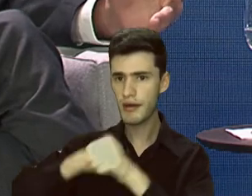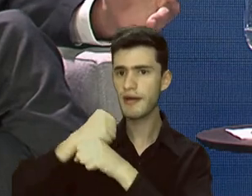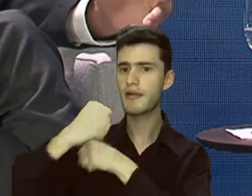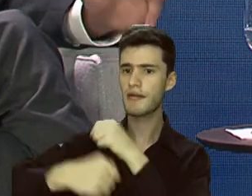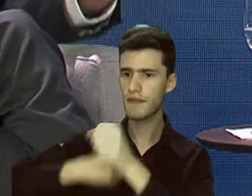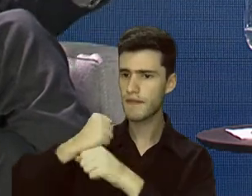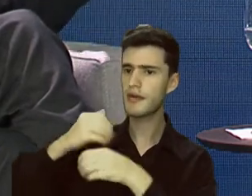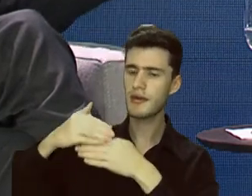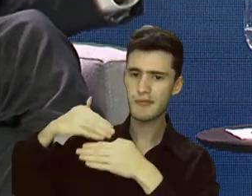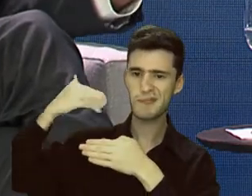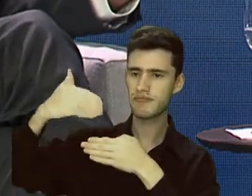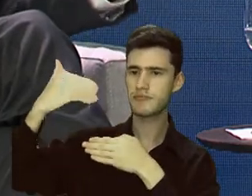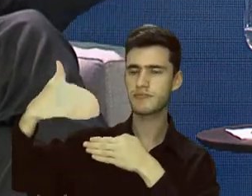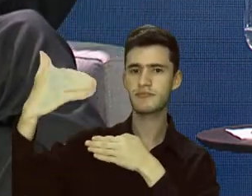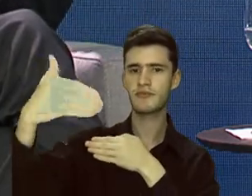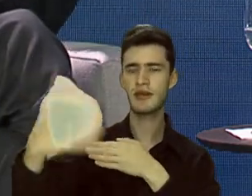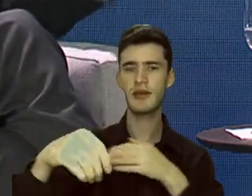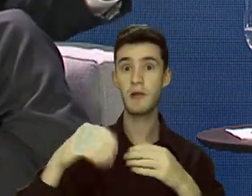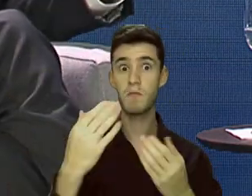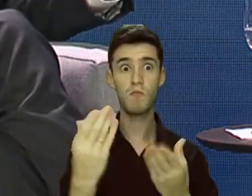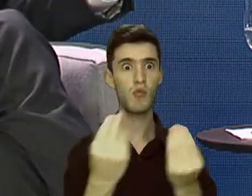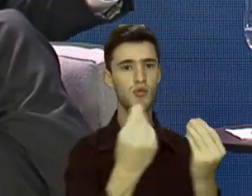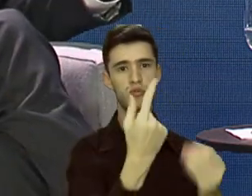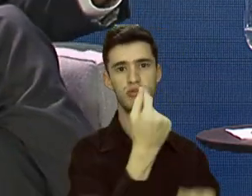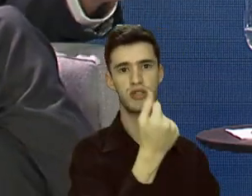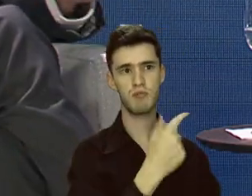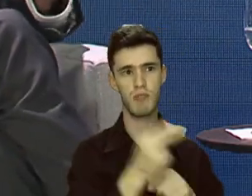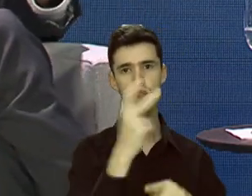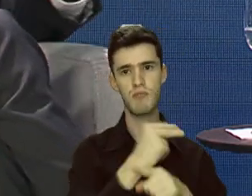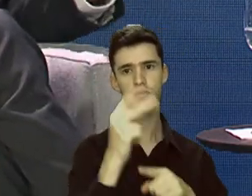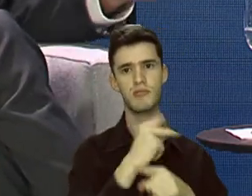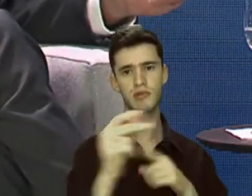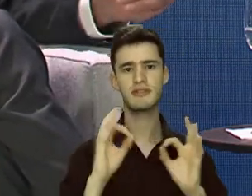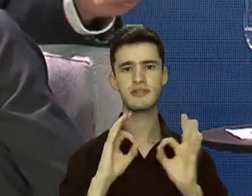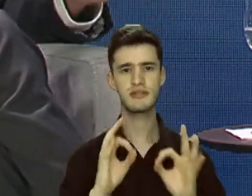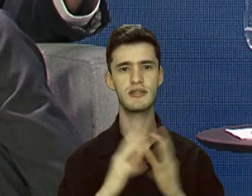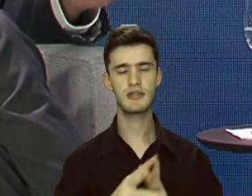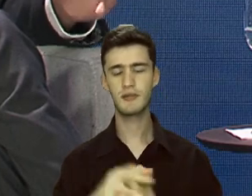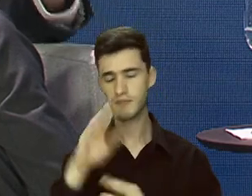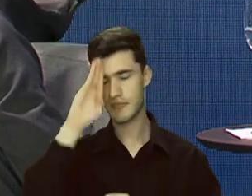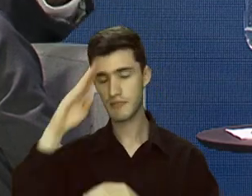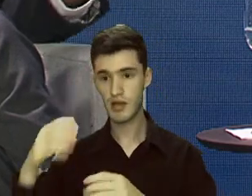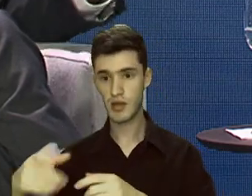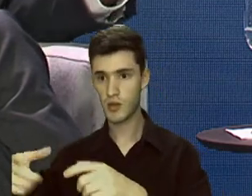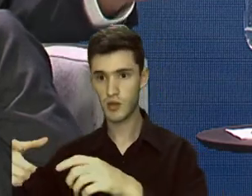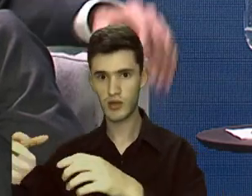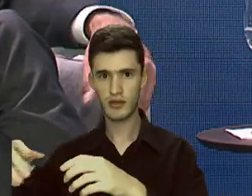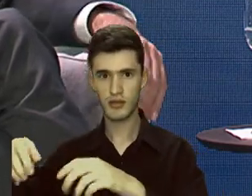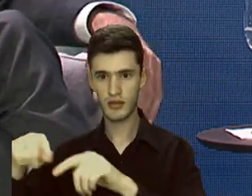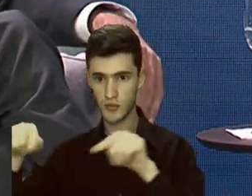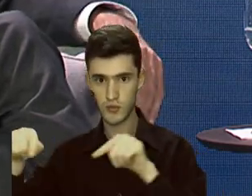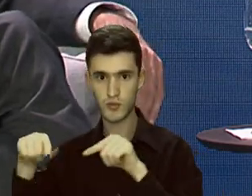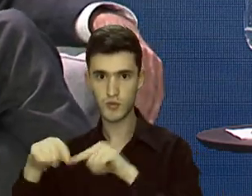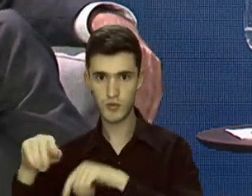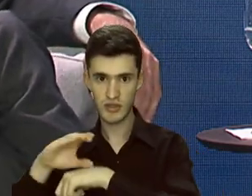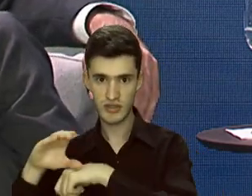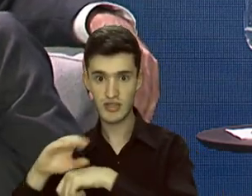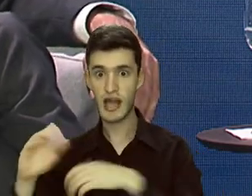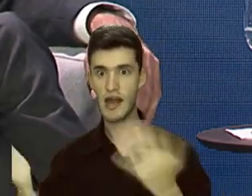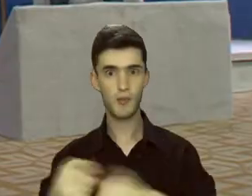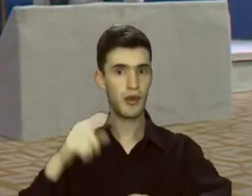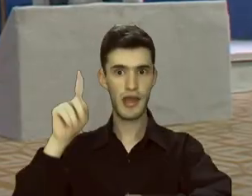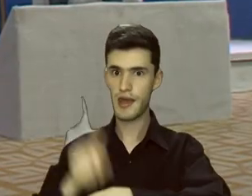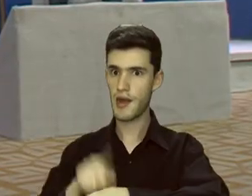Explosiva e o momento agora pela zona regulatória pela falta de conhecimento é o momento de se posicionar